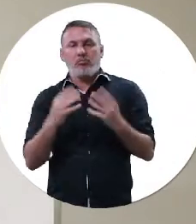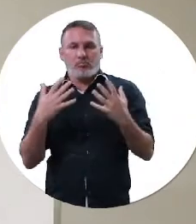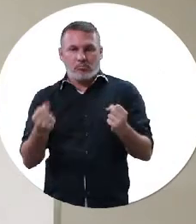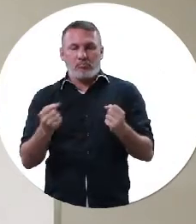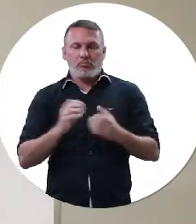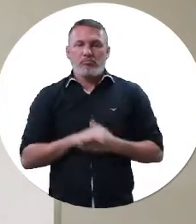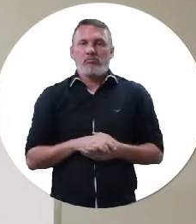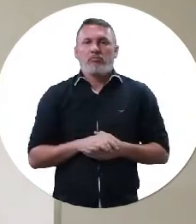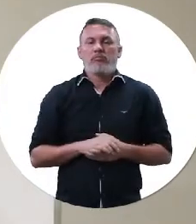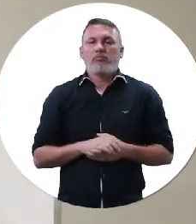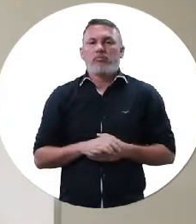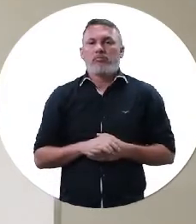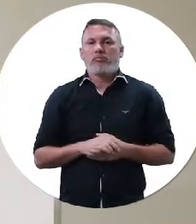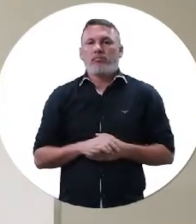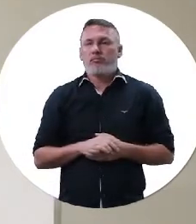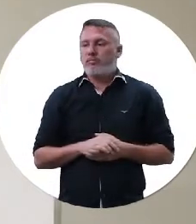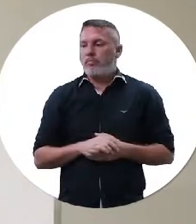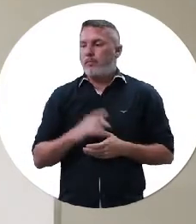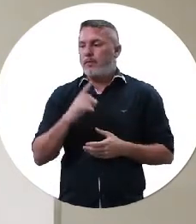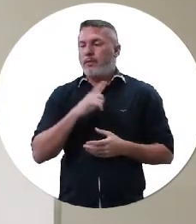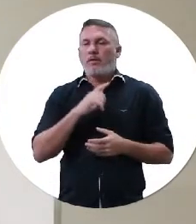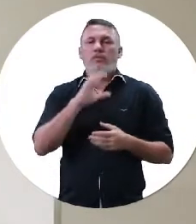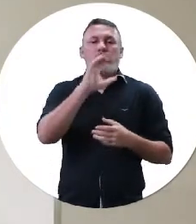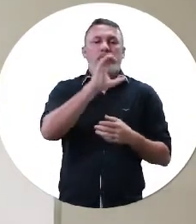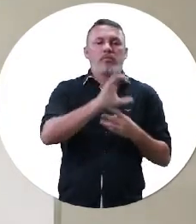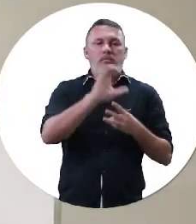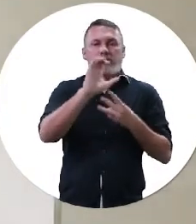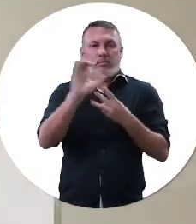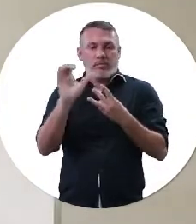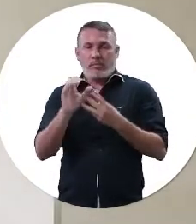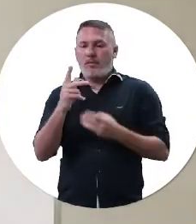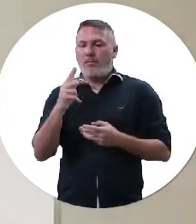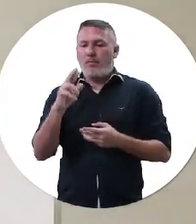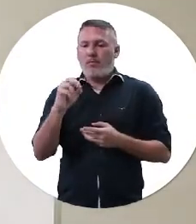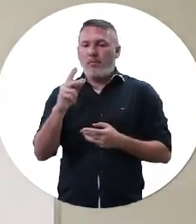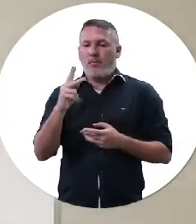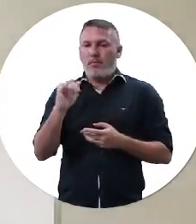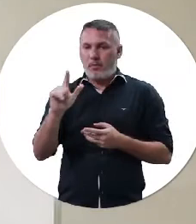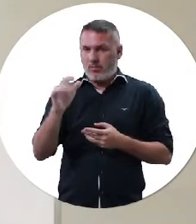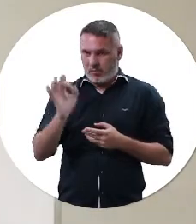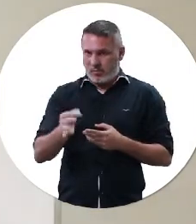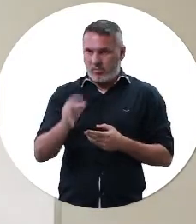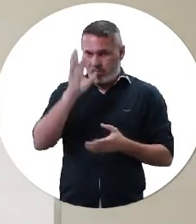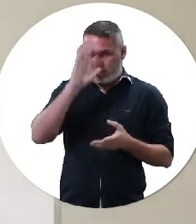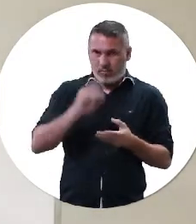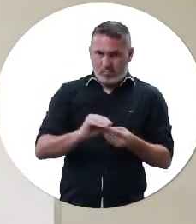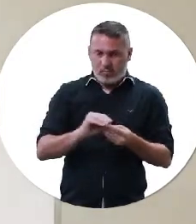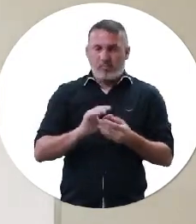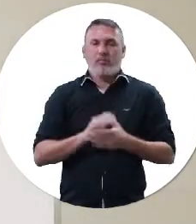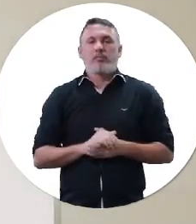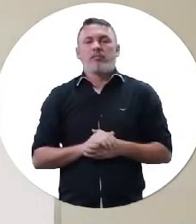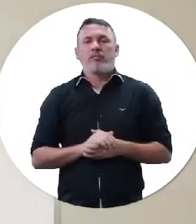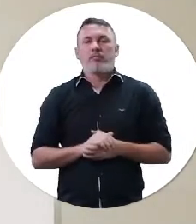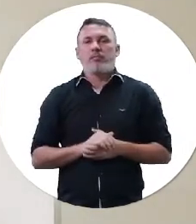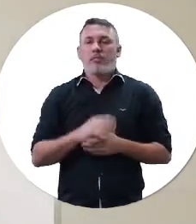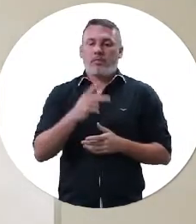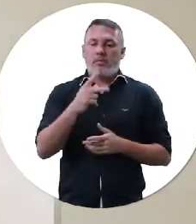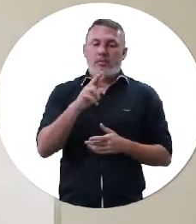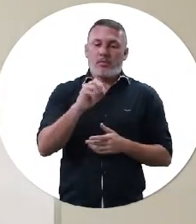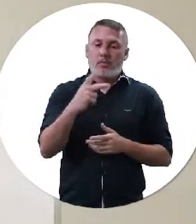Próprio, prefixo de 3 carbonos, terminação de radical, il. Esse propil está ligado a quem? No caso, ao nitrogênio. Então